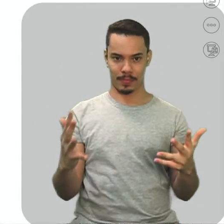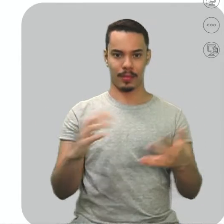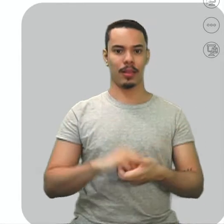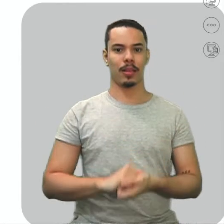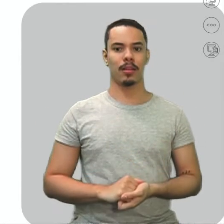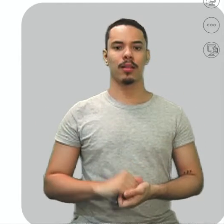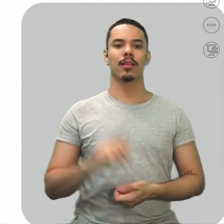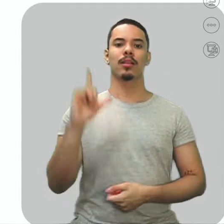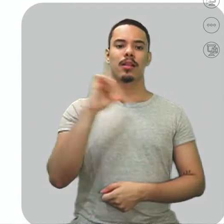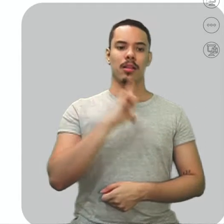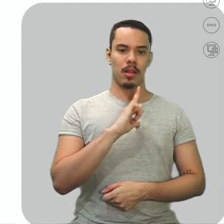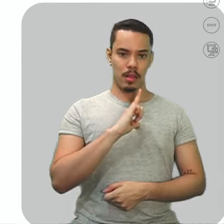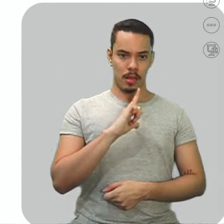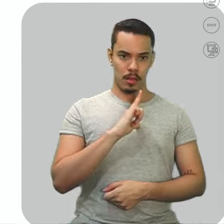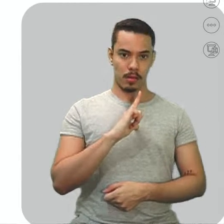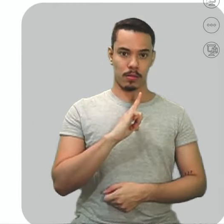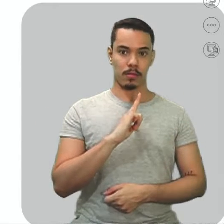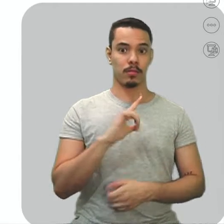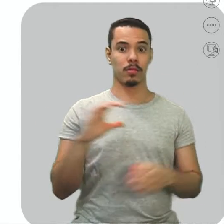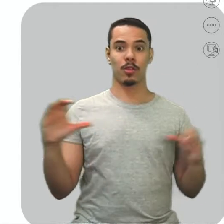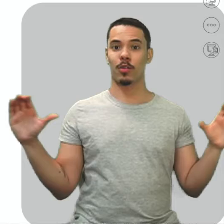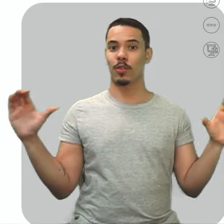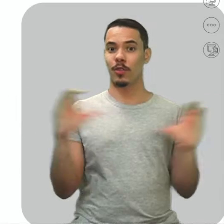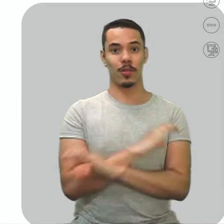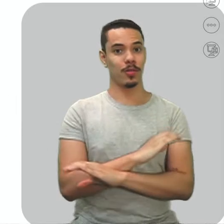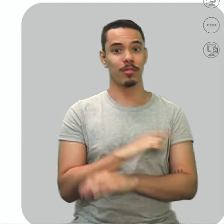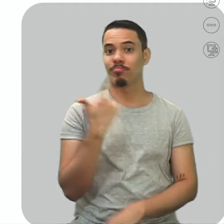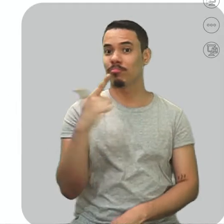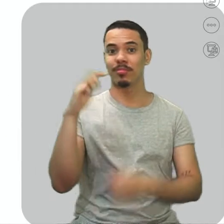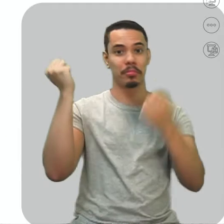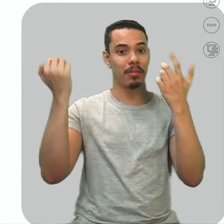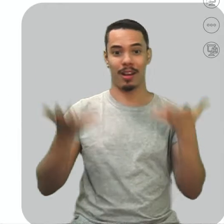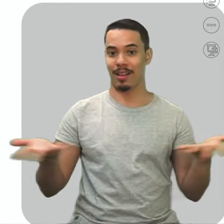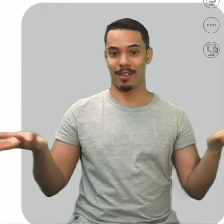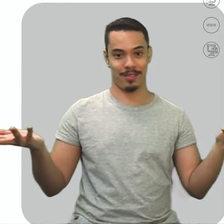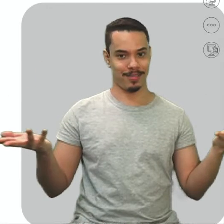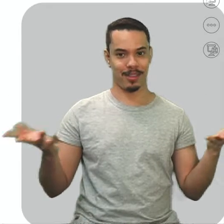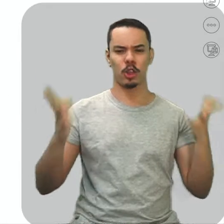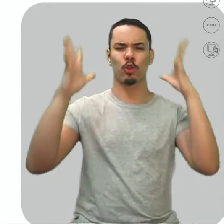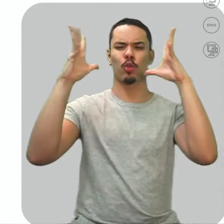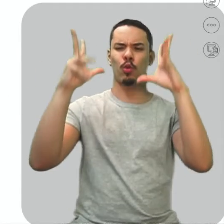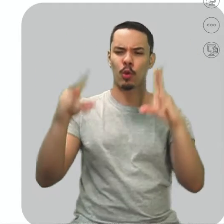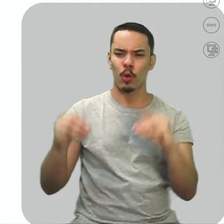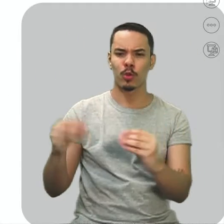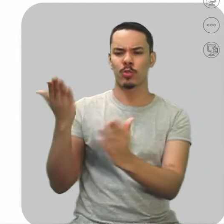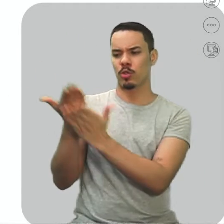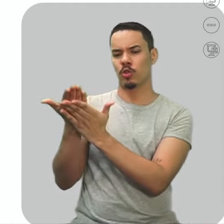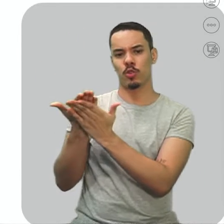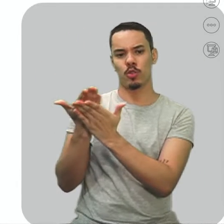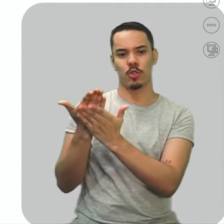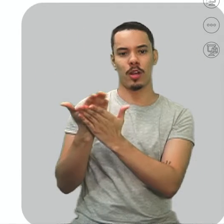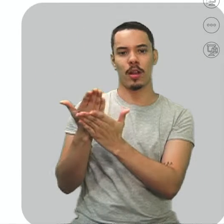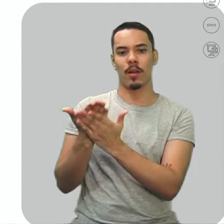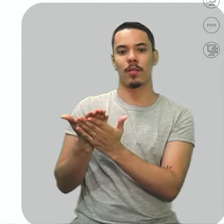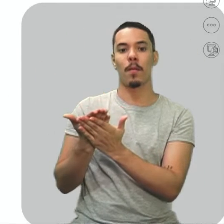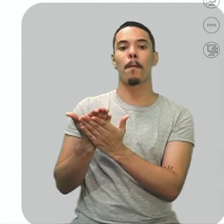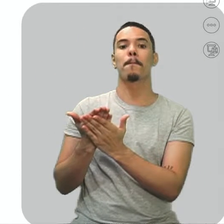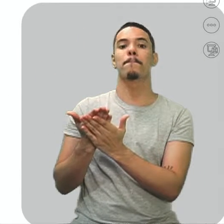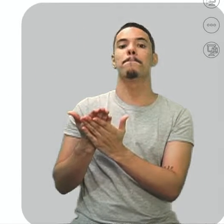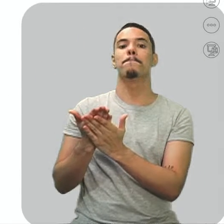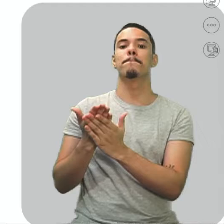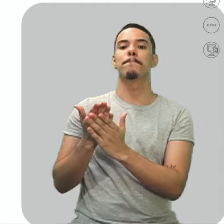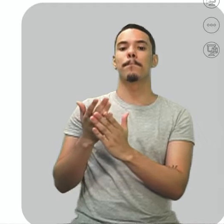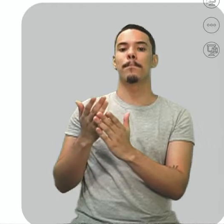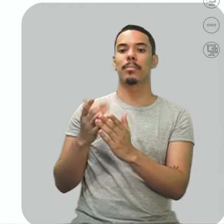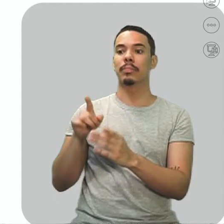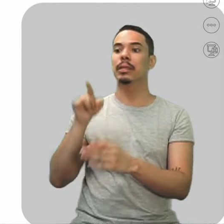estabelece em conclusão não tem mais o que falar são todos os estudiosos portanto